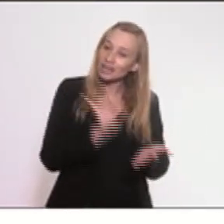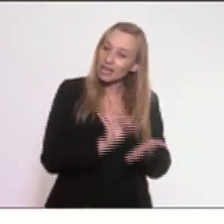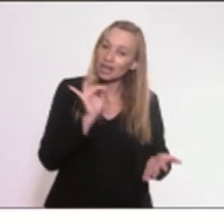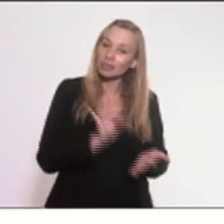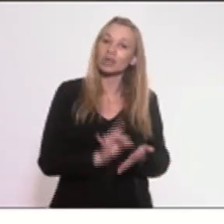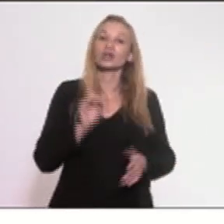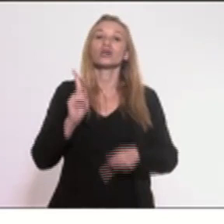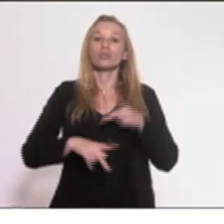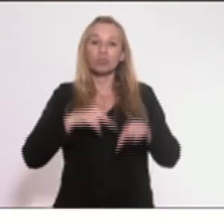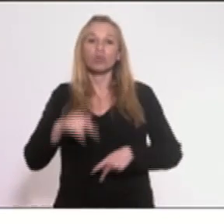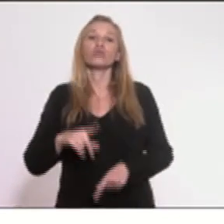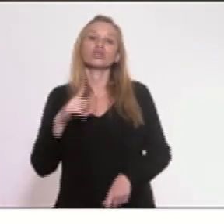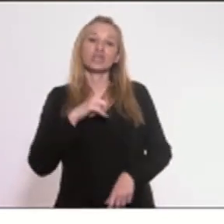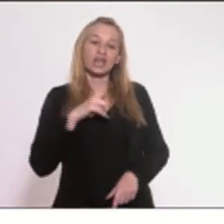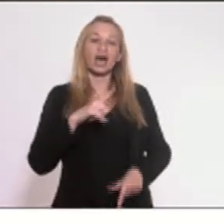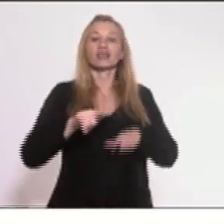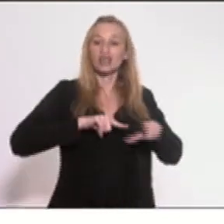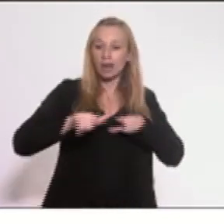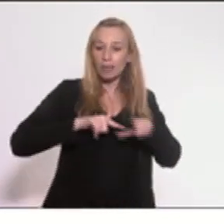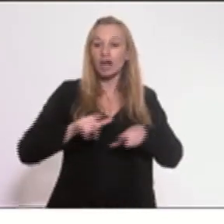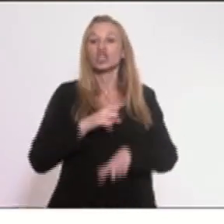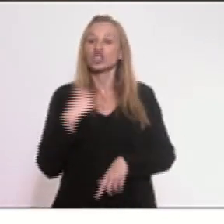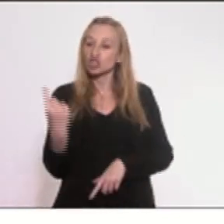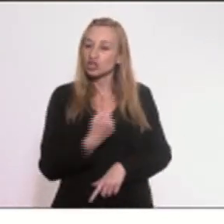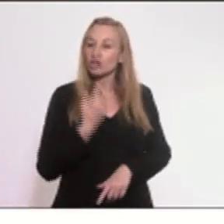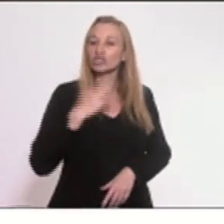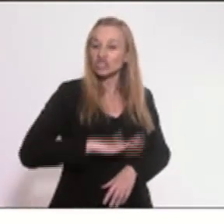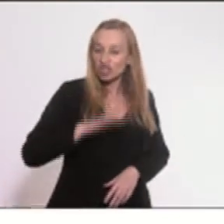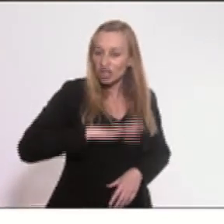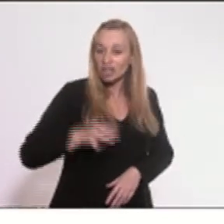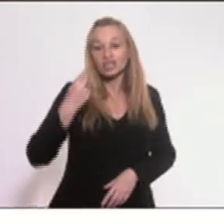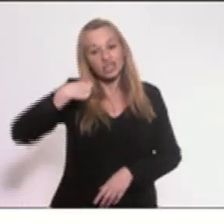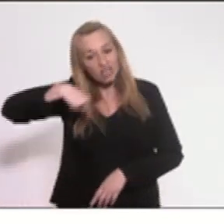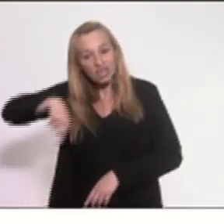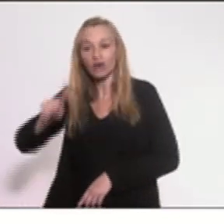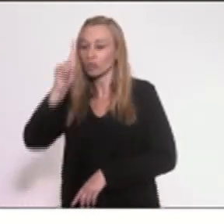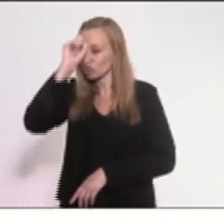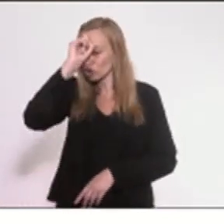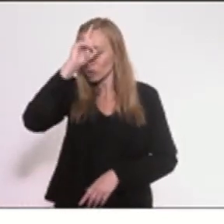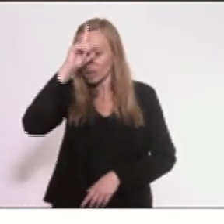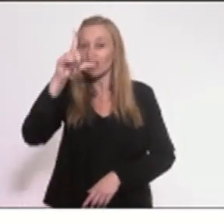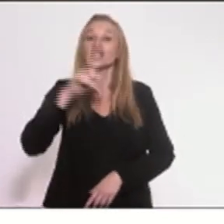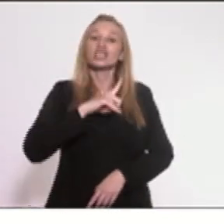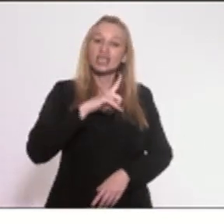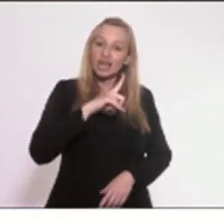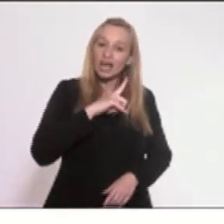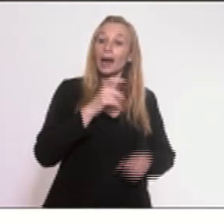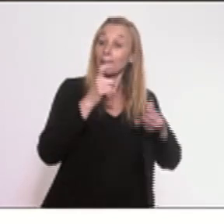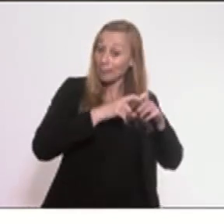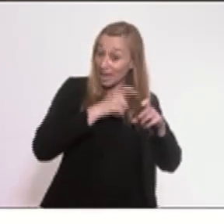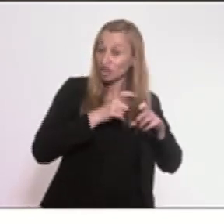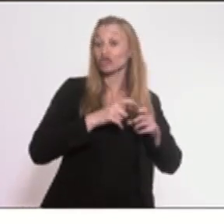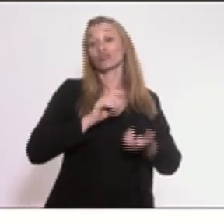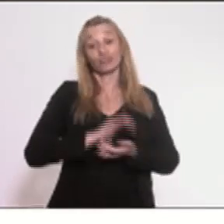seu povo terá emprego, de que nossas crianças irão aos hospitais e terão atendimento